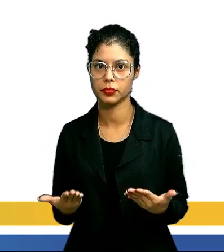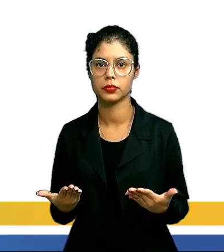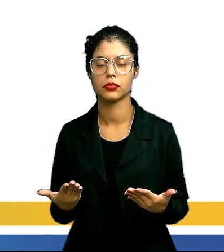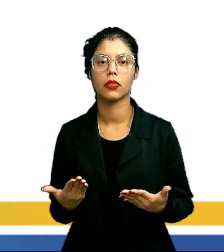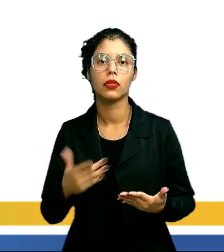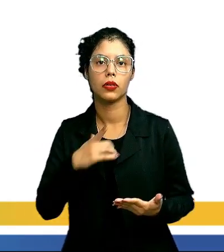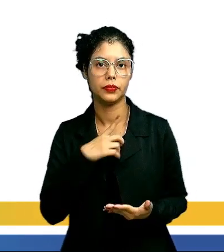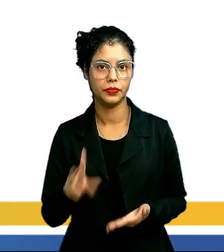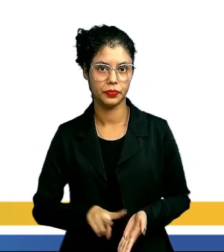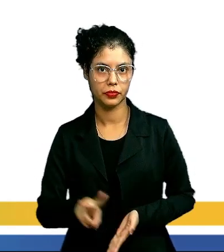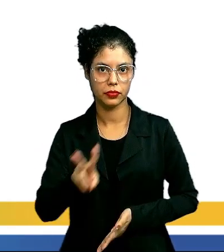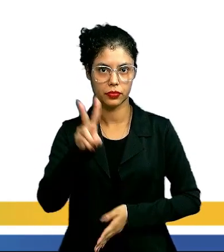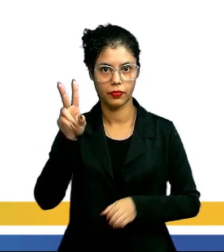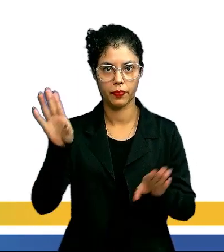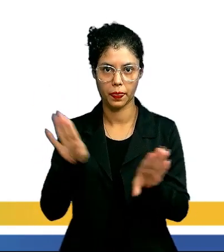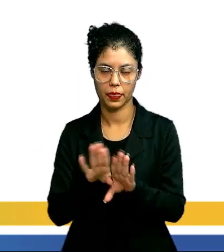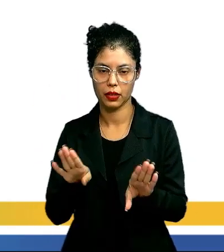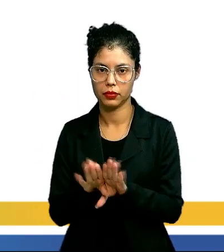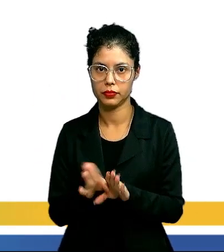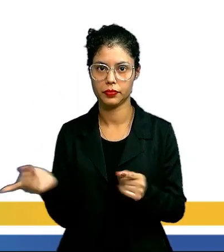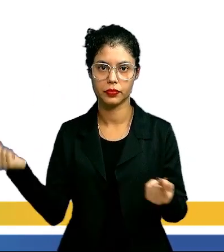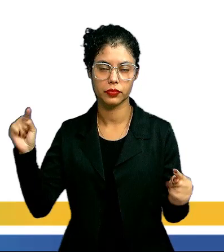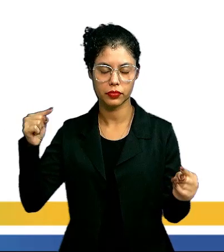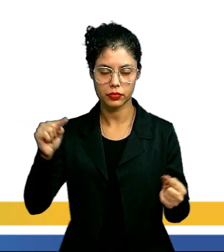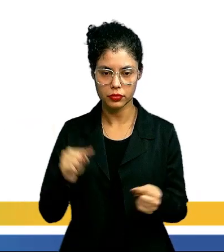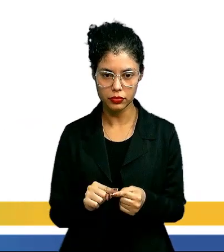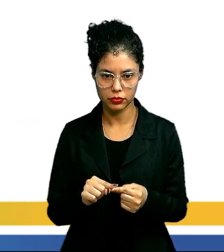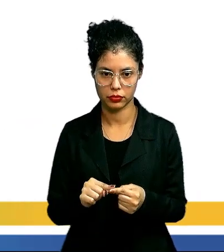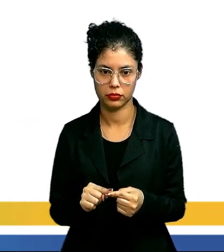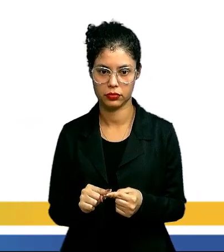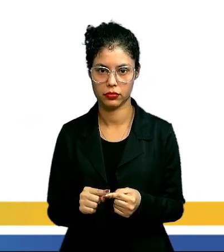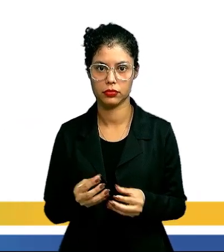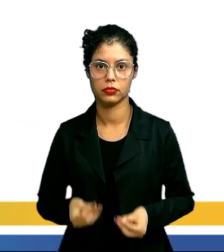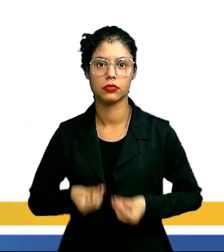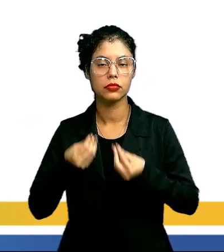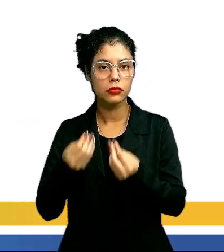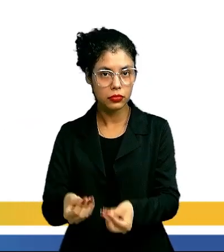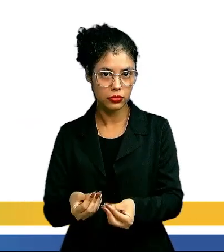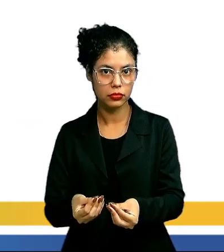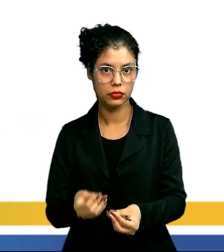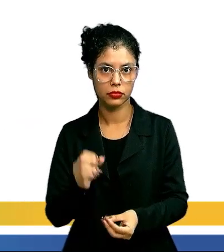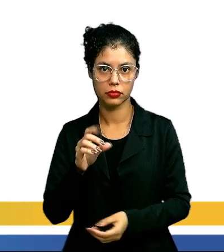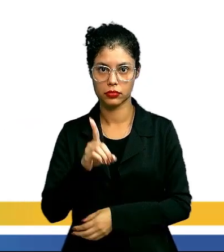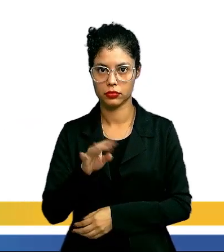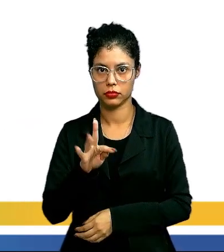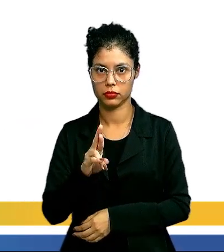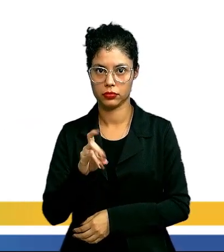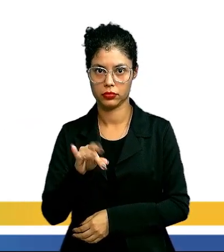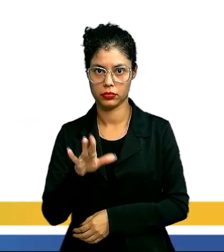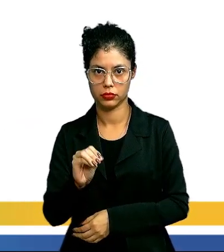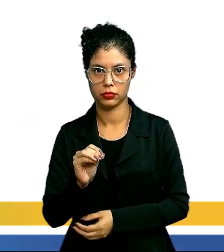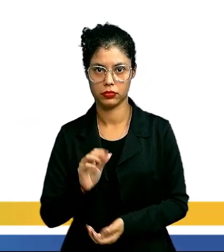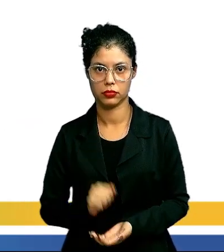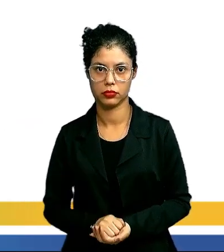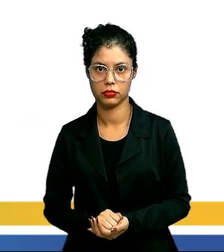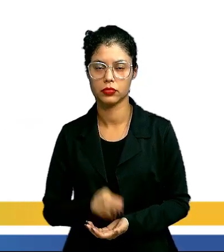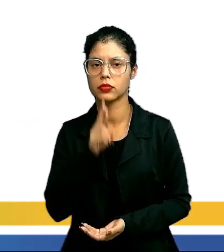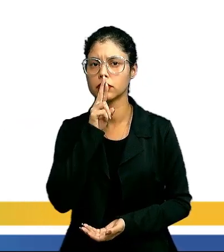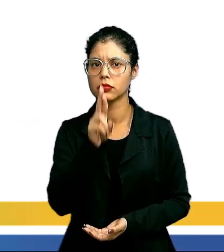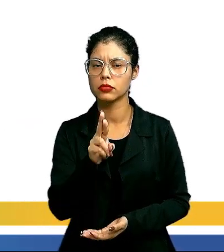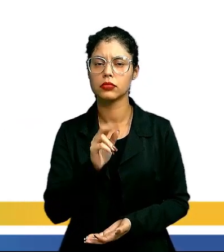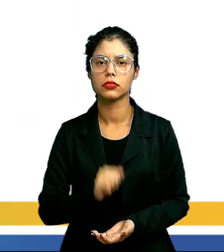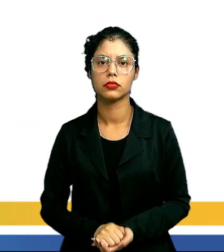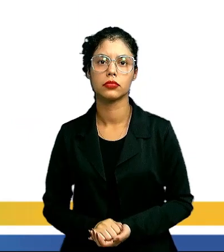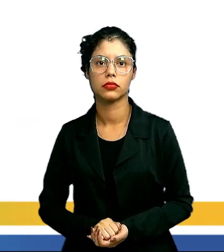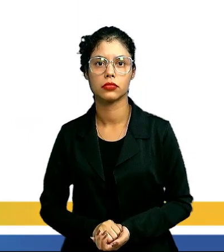desses valores está mais próximo do que ela pode oferecer de desconto Ok vamos resolver